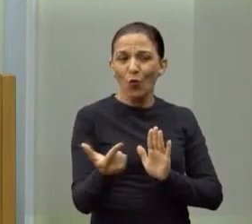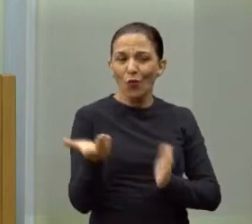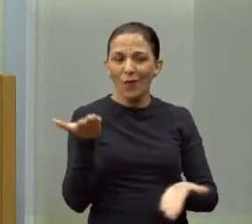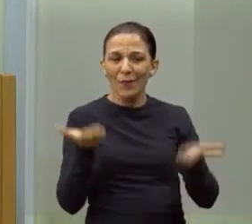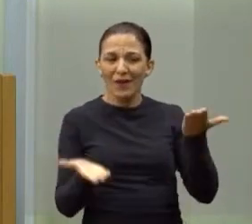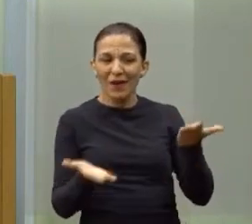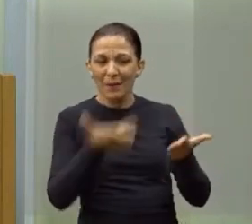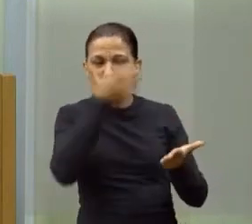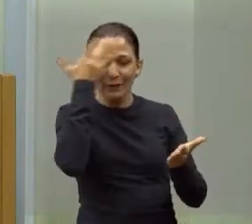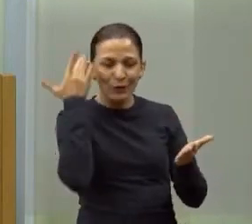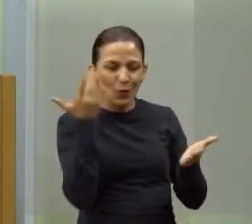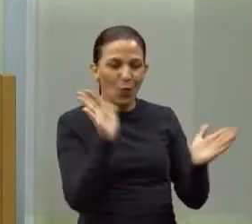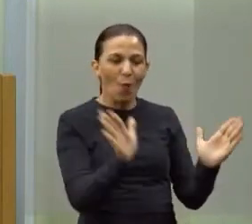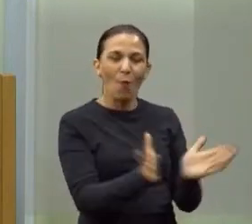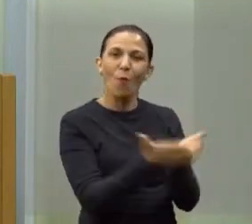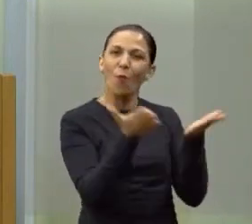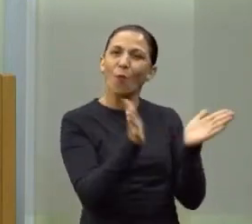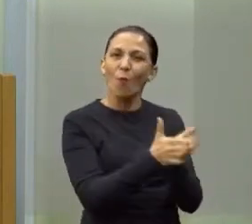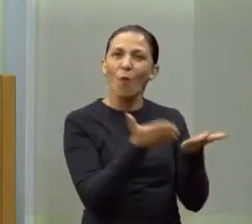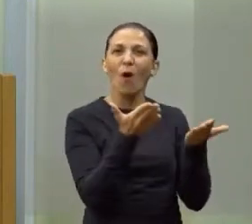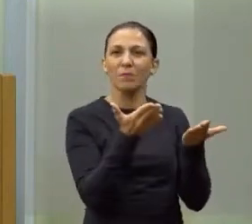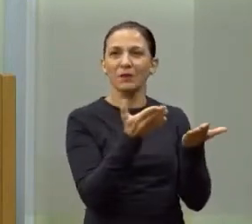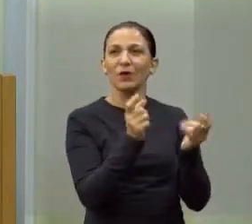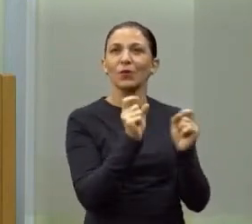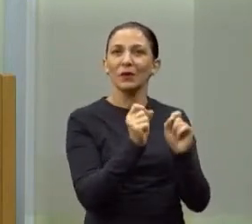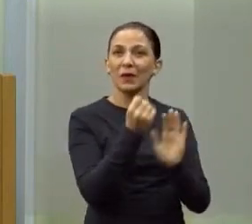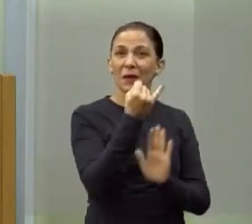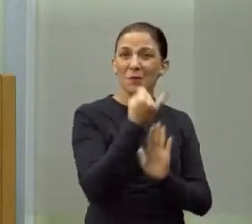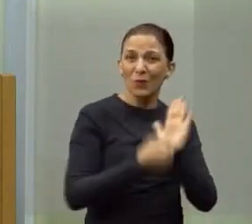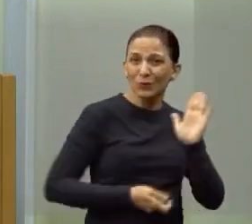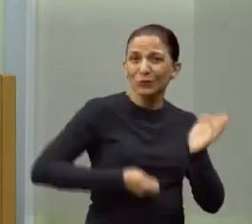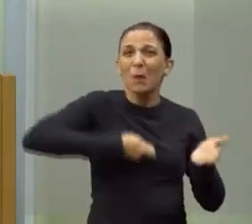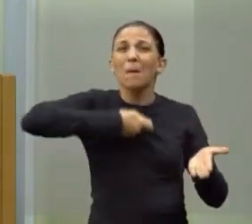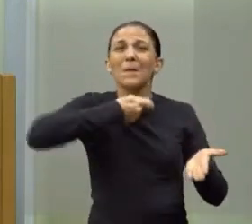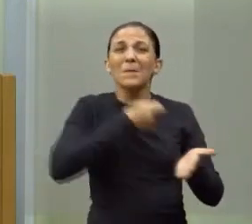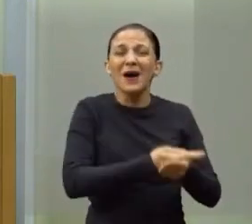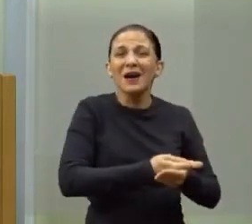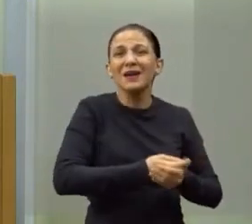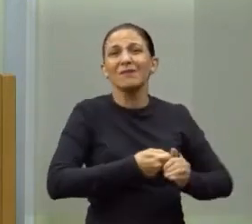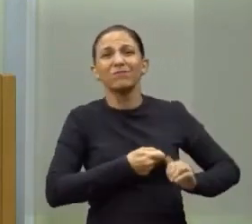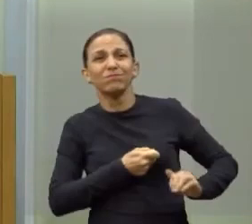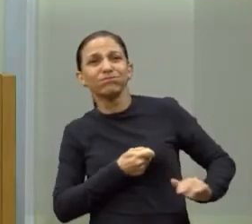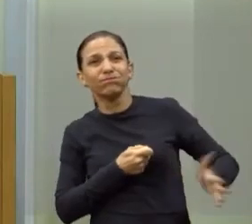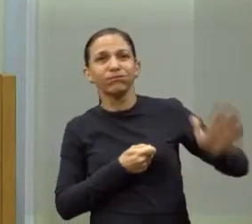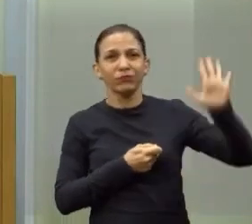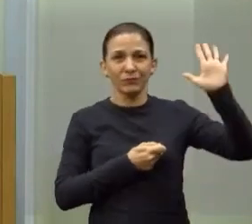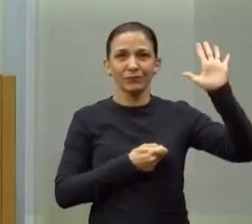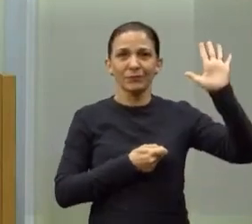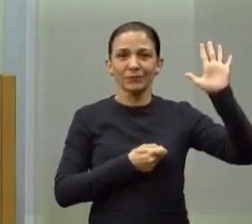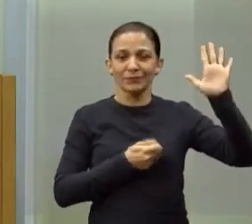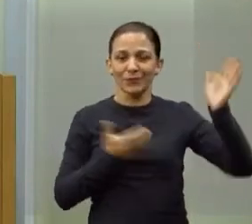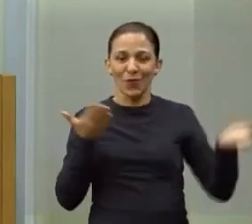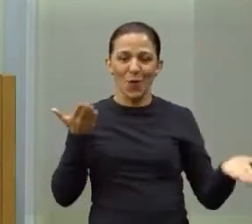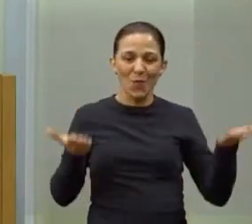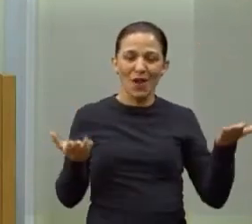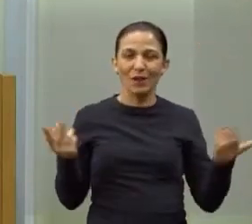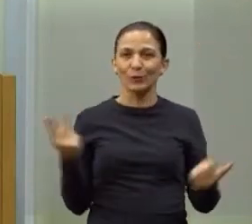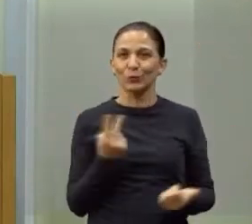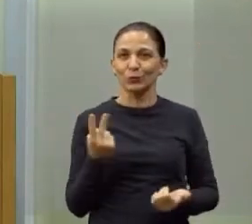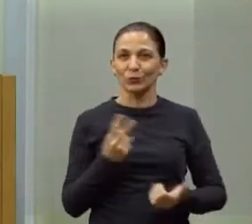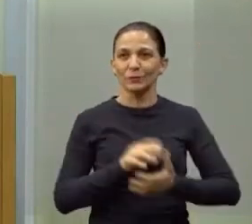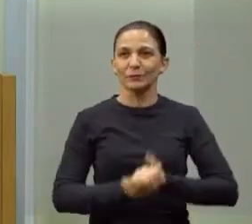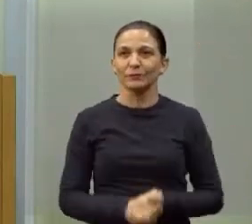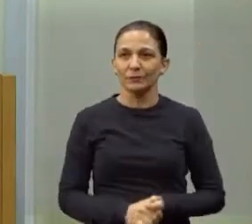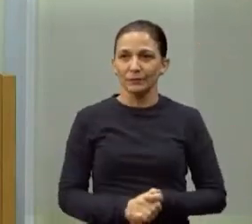enquanto os mais pobres, vereadora Fabi, pagam muito imposto. É urgente